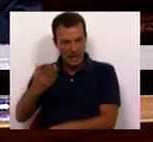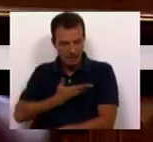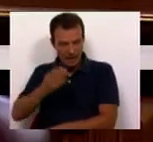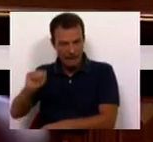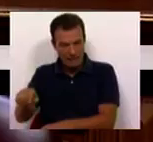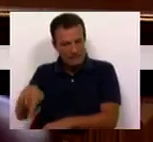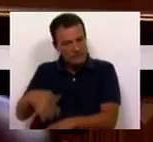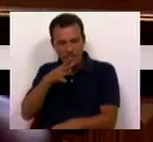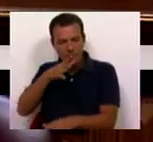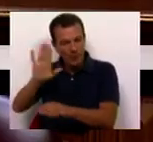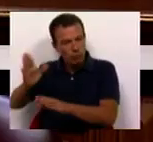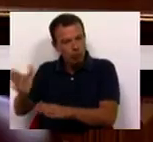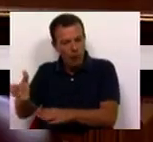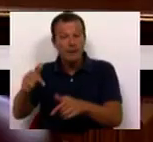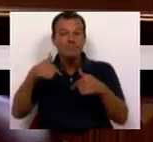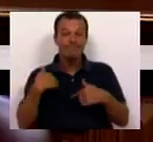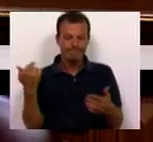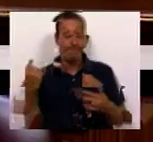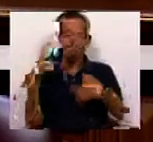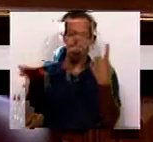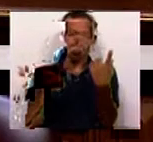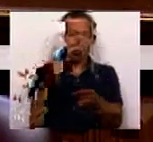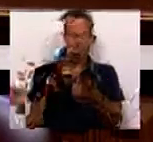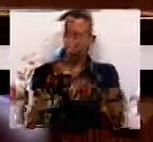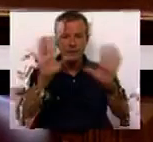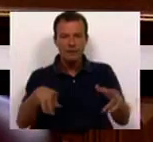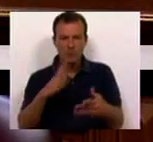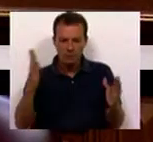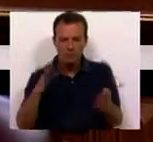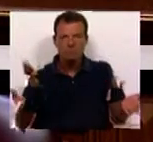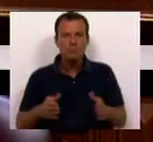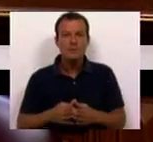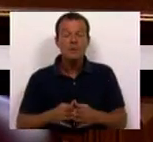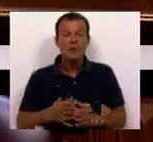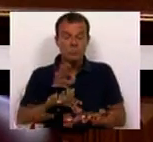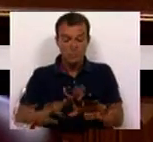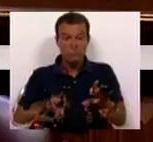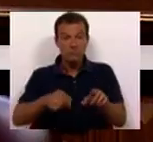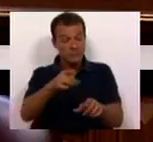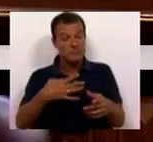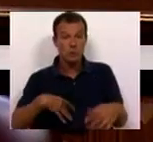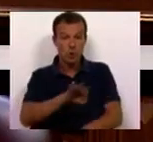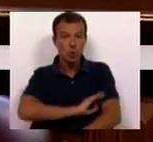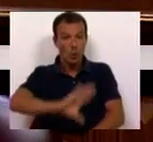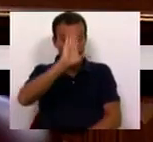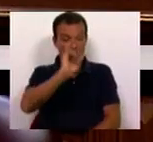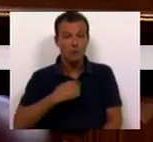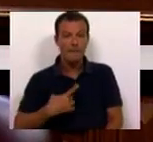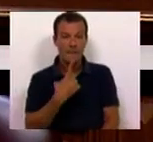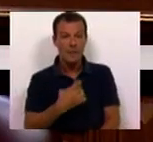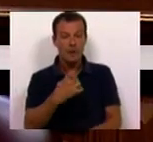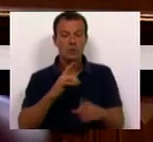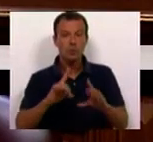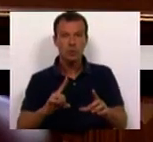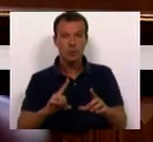Nós estamos aqui com uma profunda, de facto, de esclarecimento. E por isso, Senhor Ministro, a primeira coisa que quero